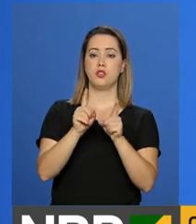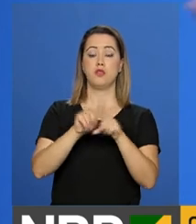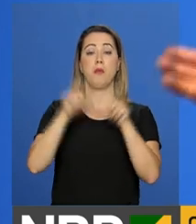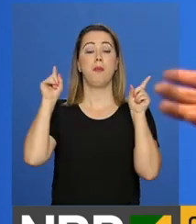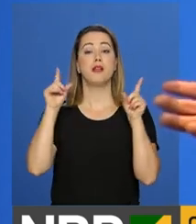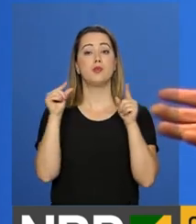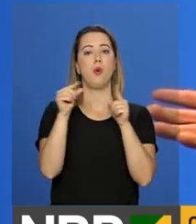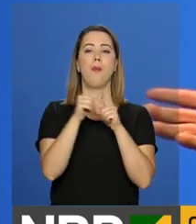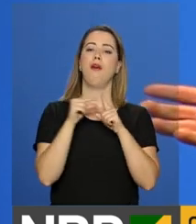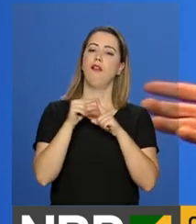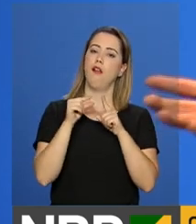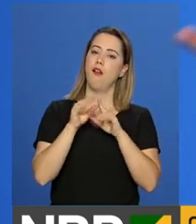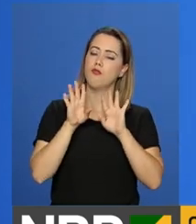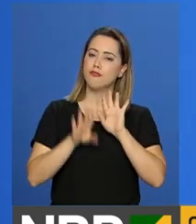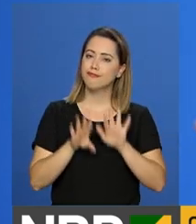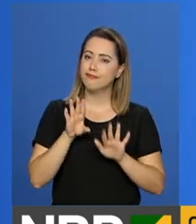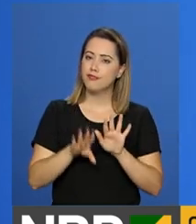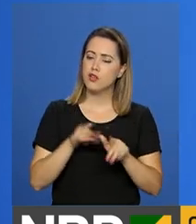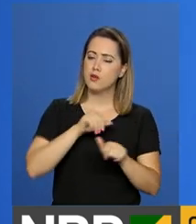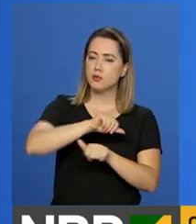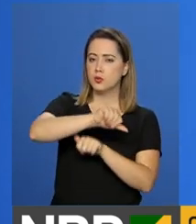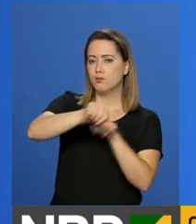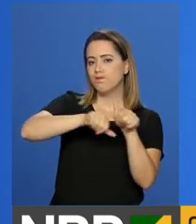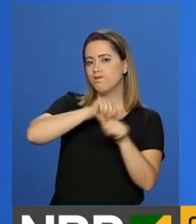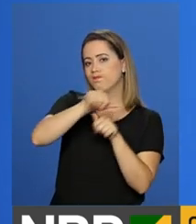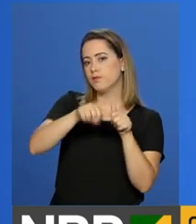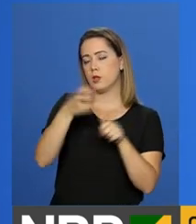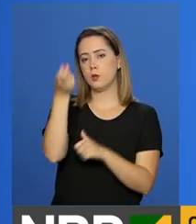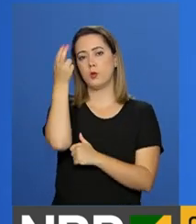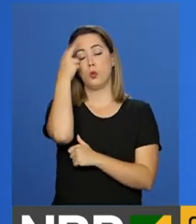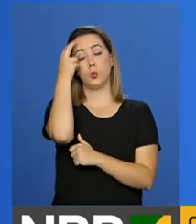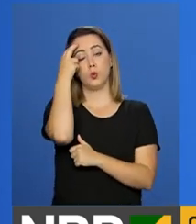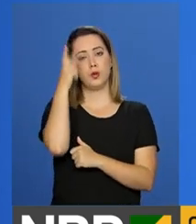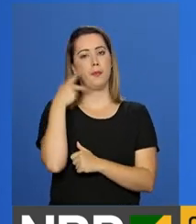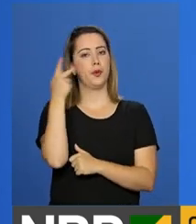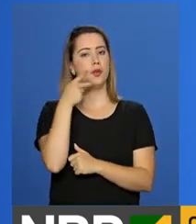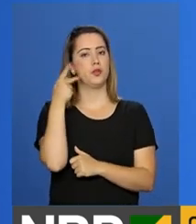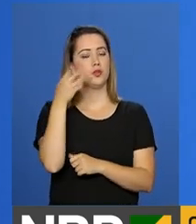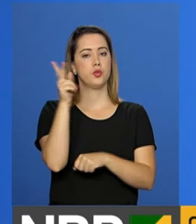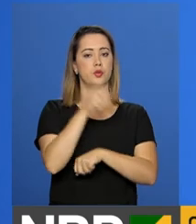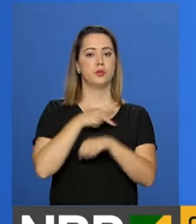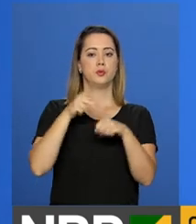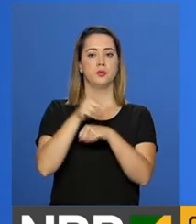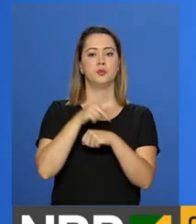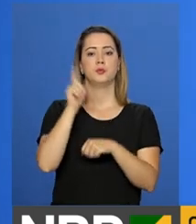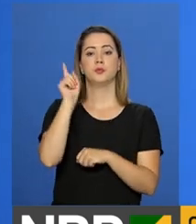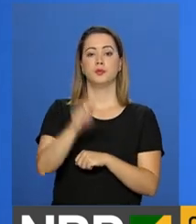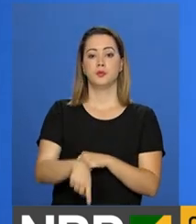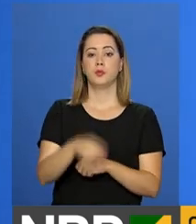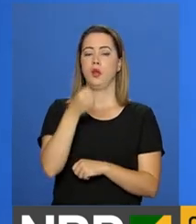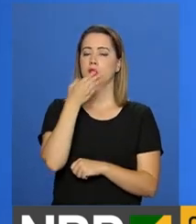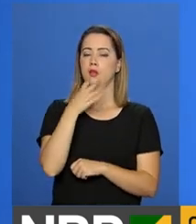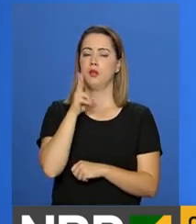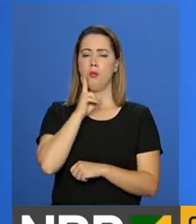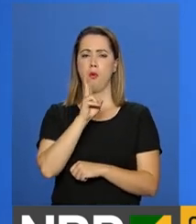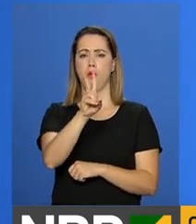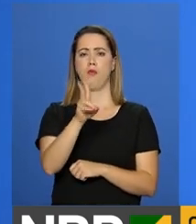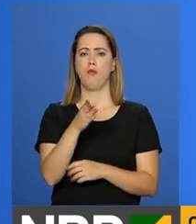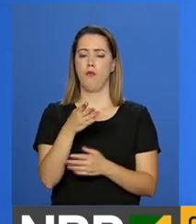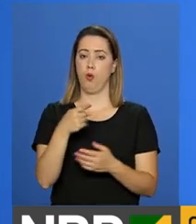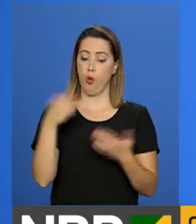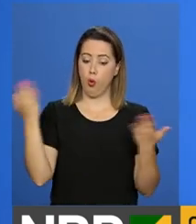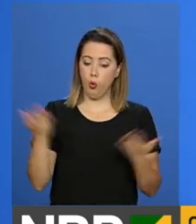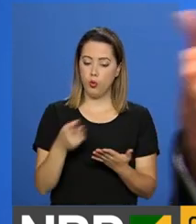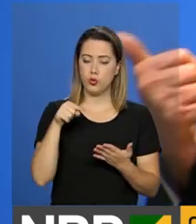sua palavra, talvez, produzir uma mudança na cultura política do país. Porque é interessante quando você lança, você governo